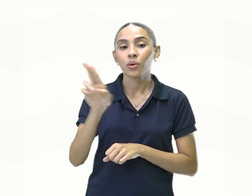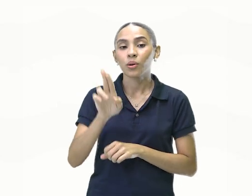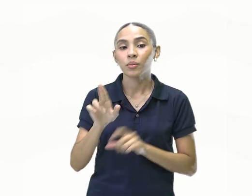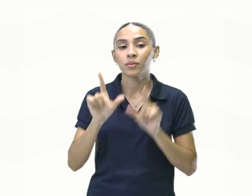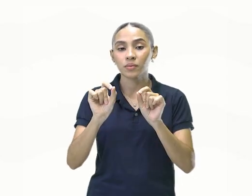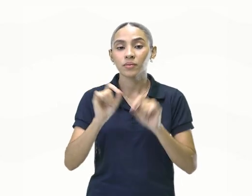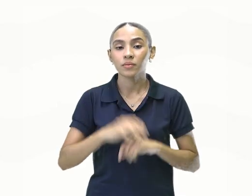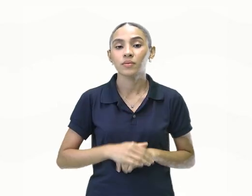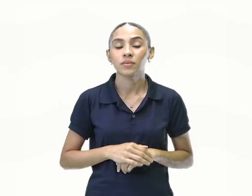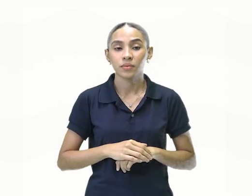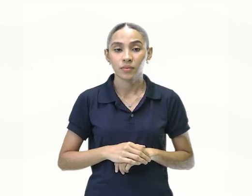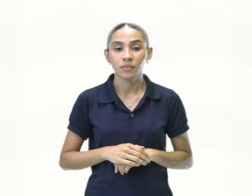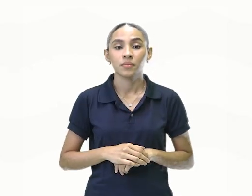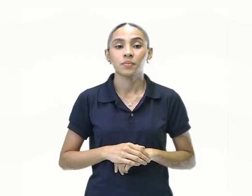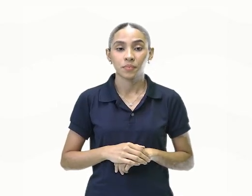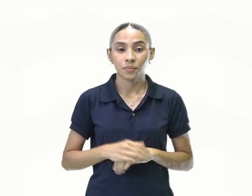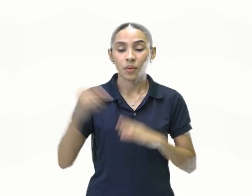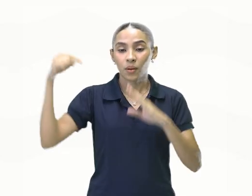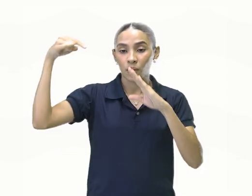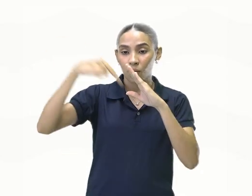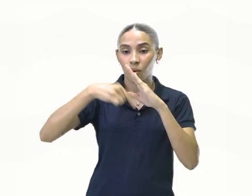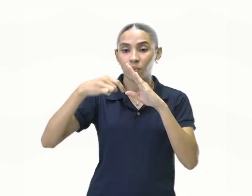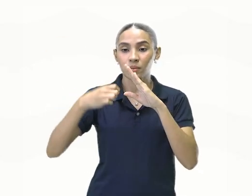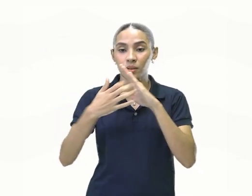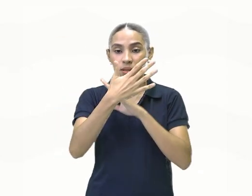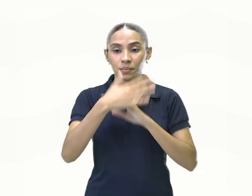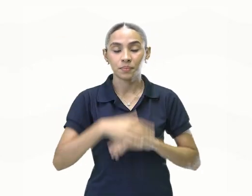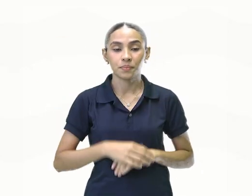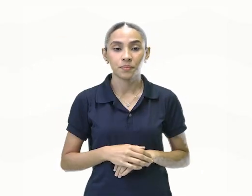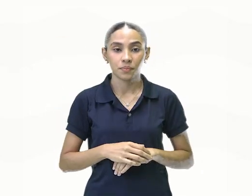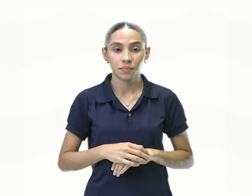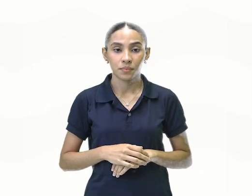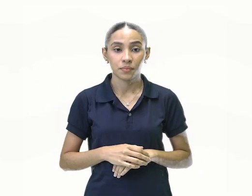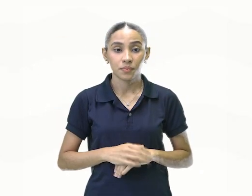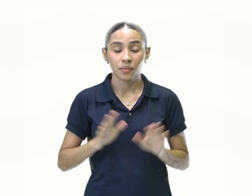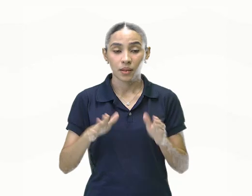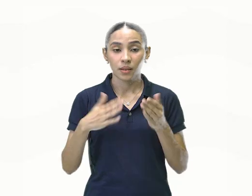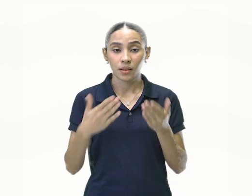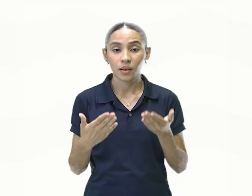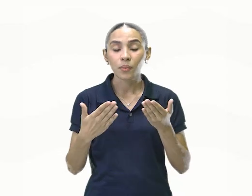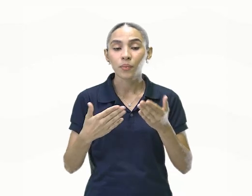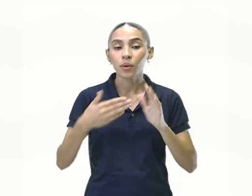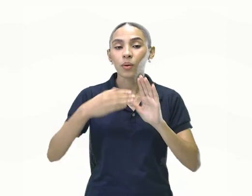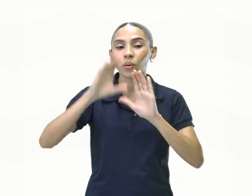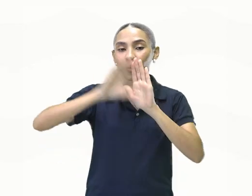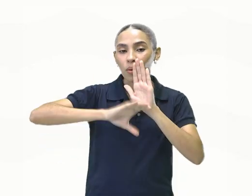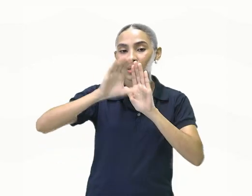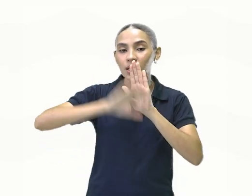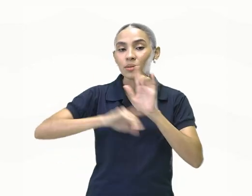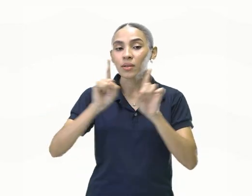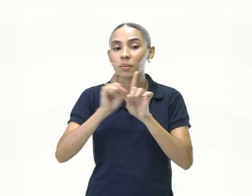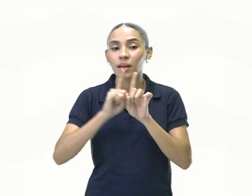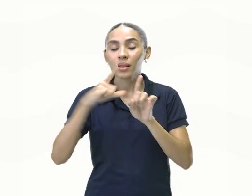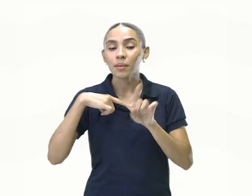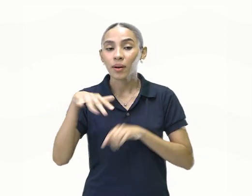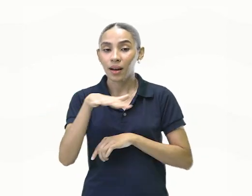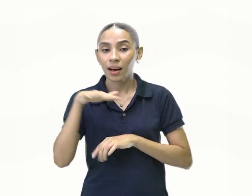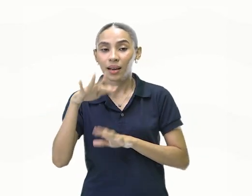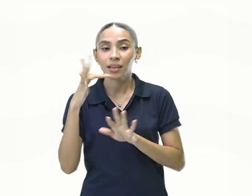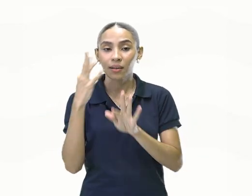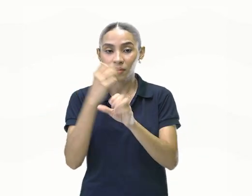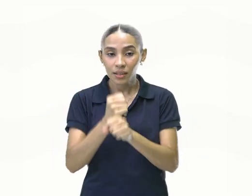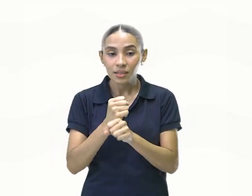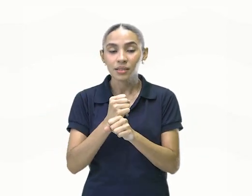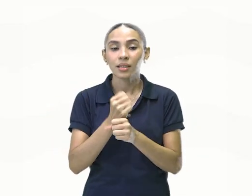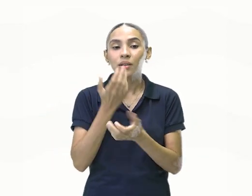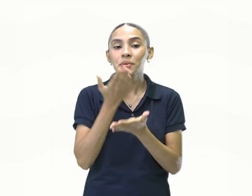física chamado este ramo de óptica. Logo, por definição, temos que é a área